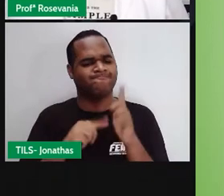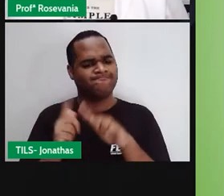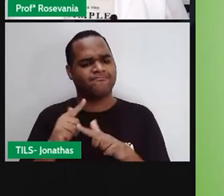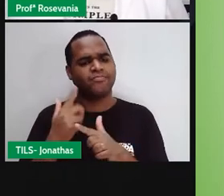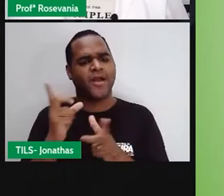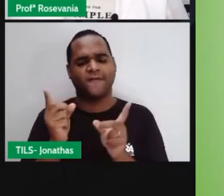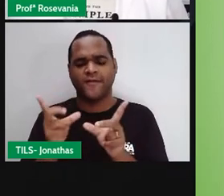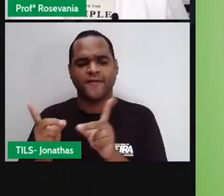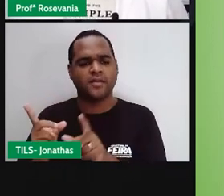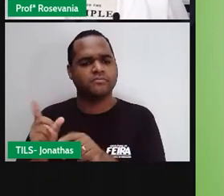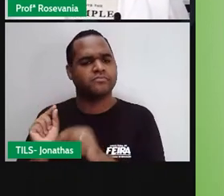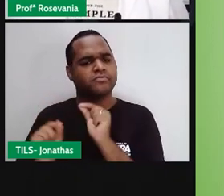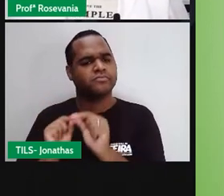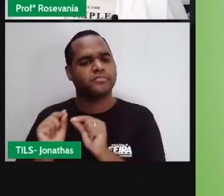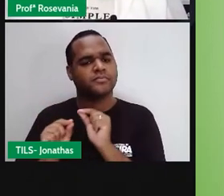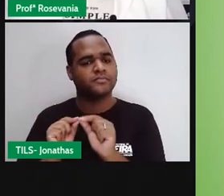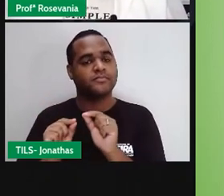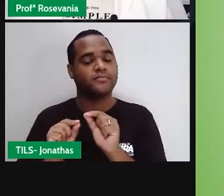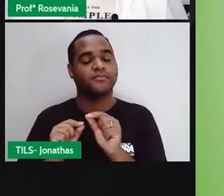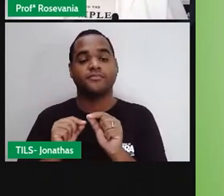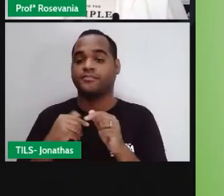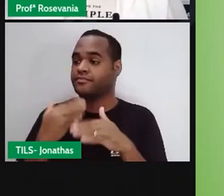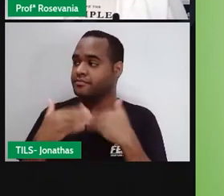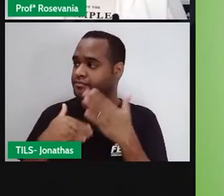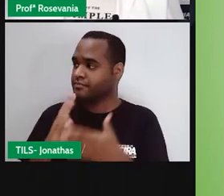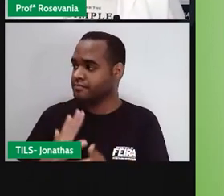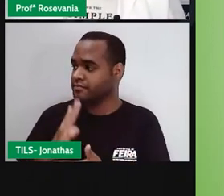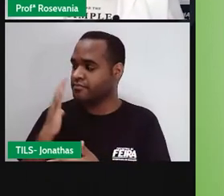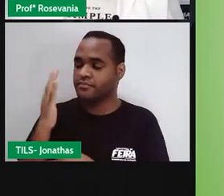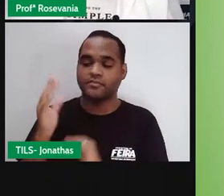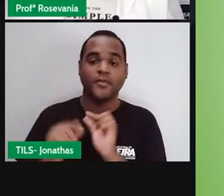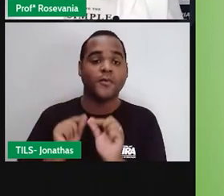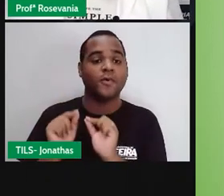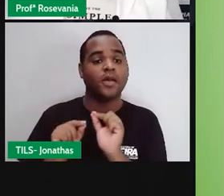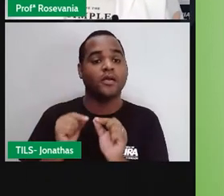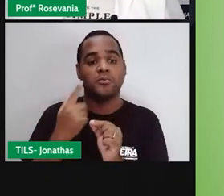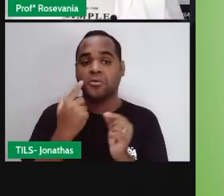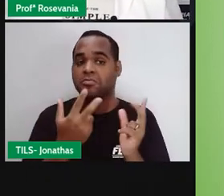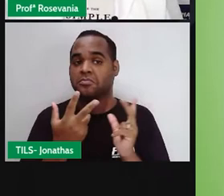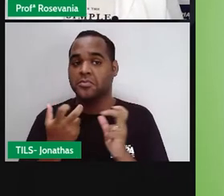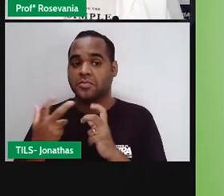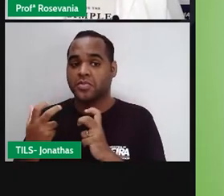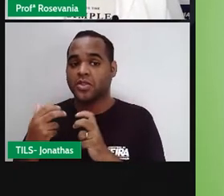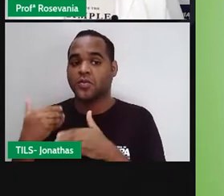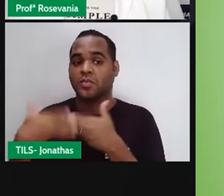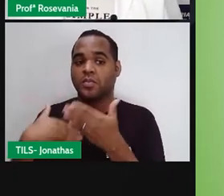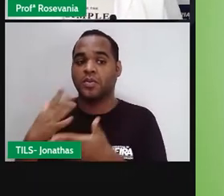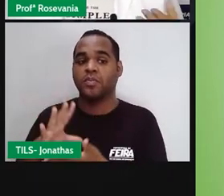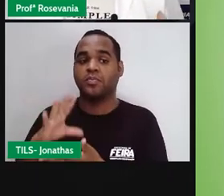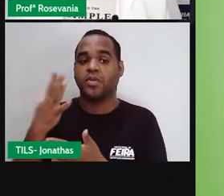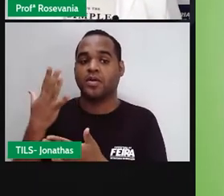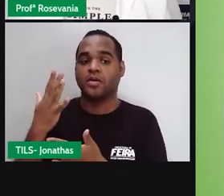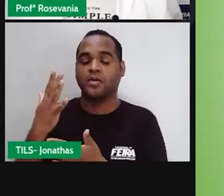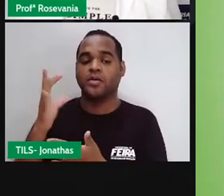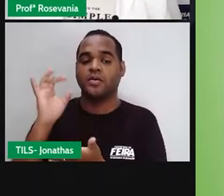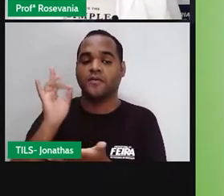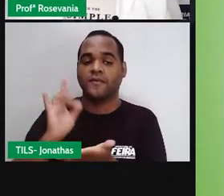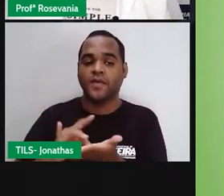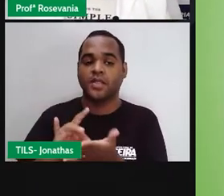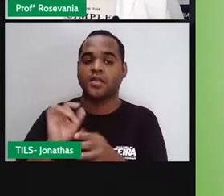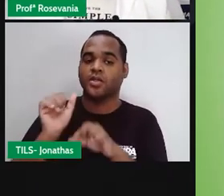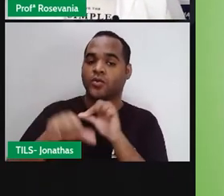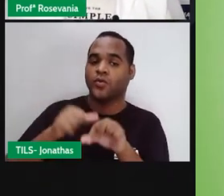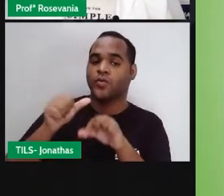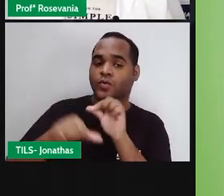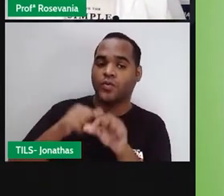quem vender, né? E aí o que que acontece? A gente começou a observar algumas coisas e isso daí veio mudando. Bora